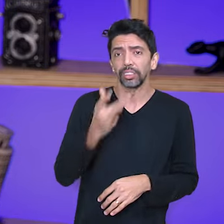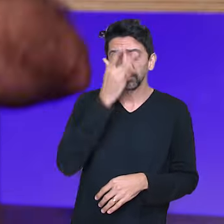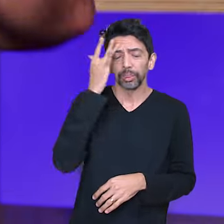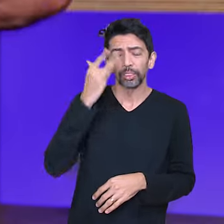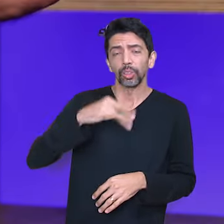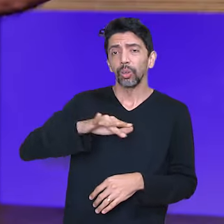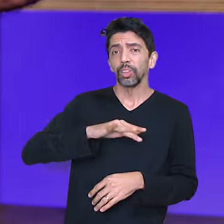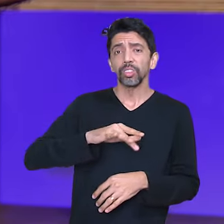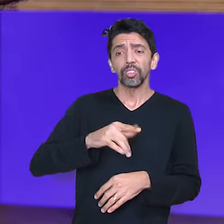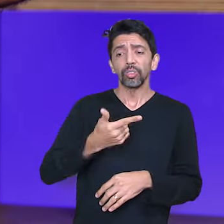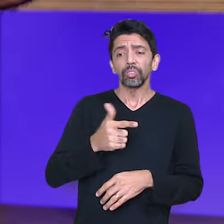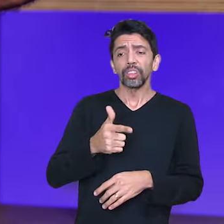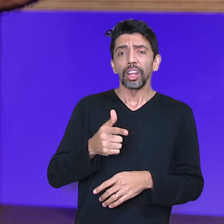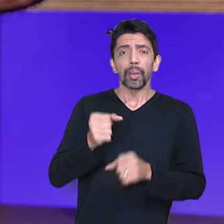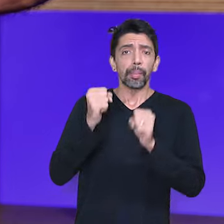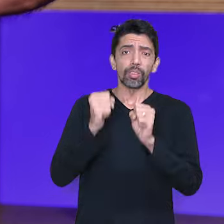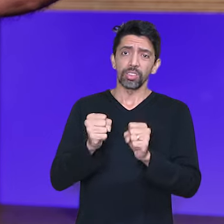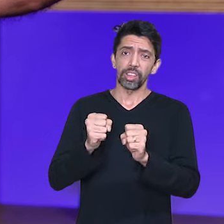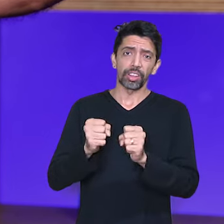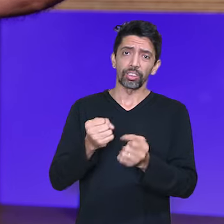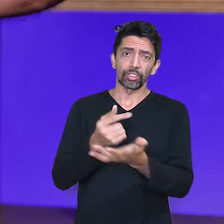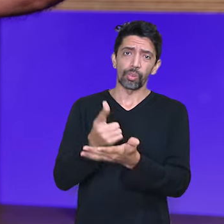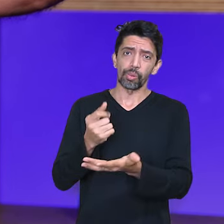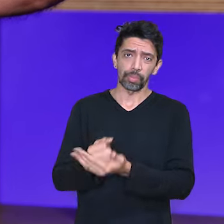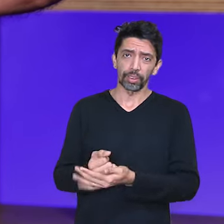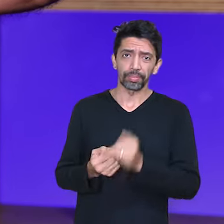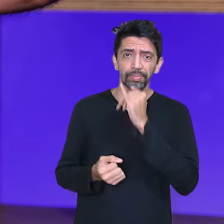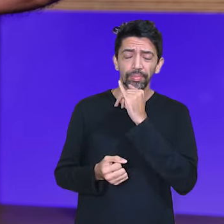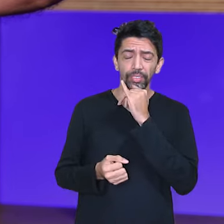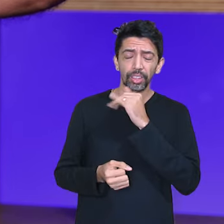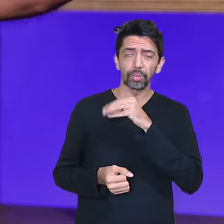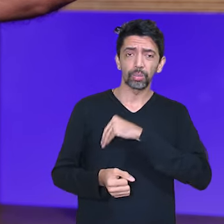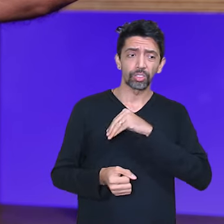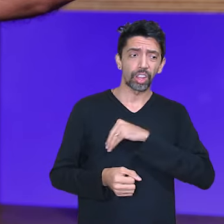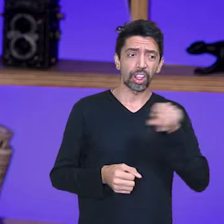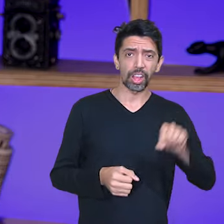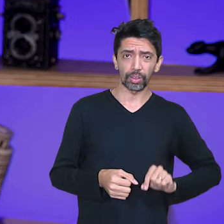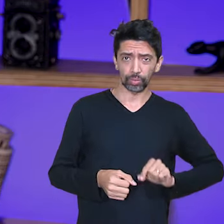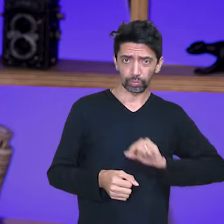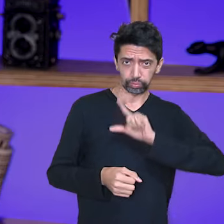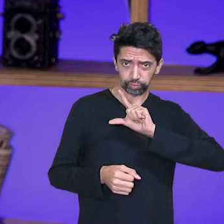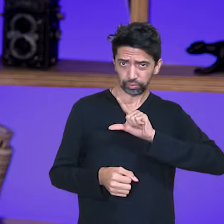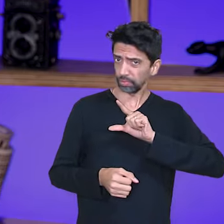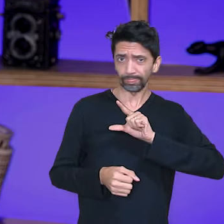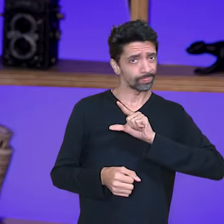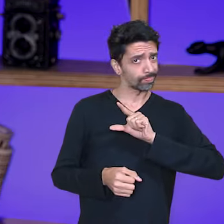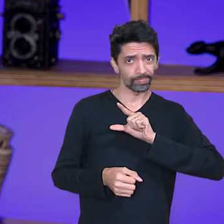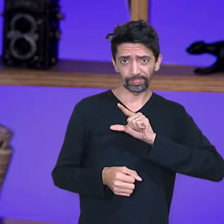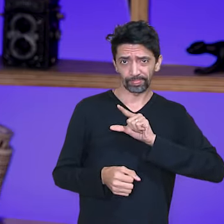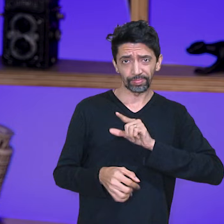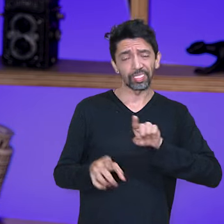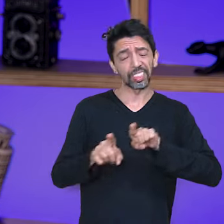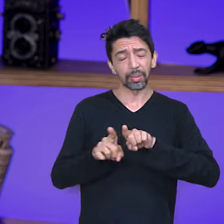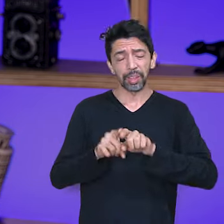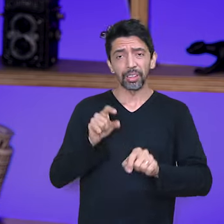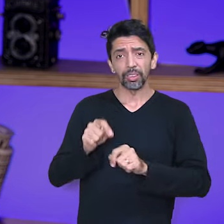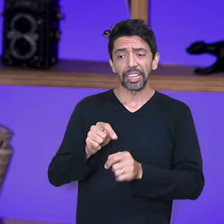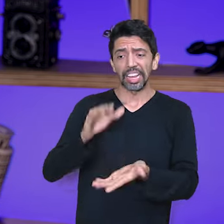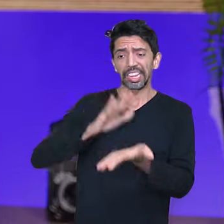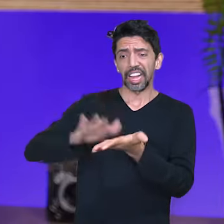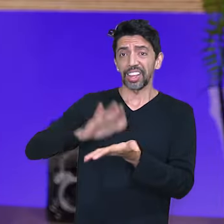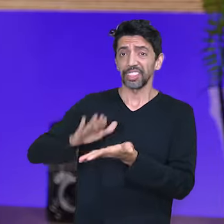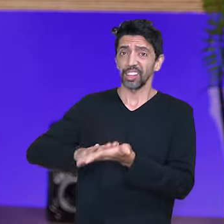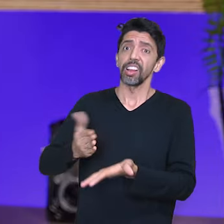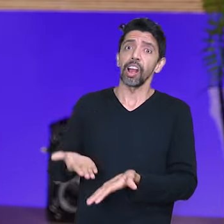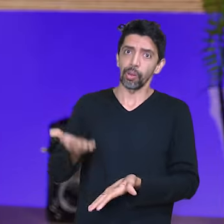Ou seja, de um lado eu não recebo remuneração crescente, de outro lado eu recebo um bombardeio de gastos